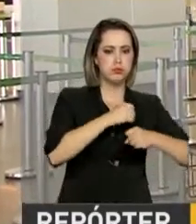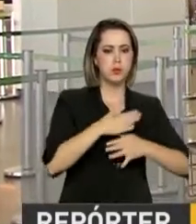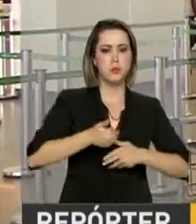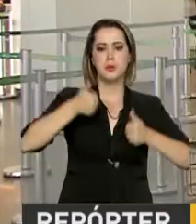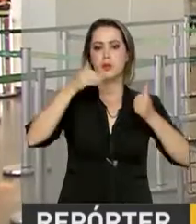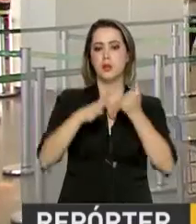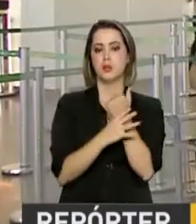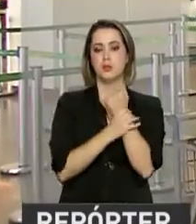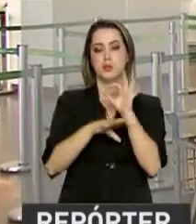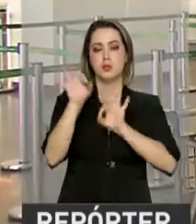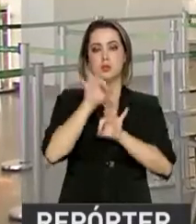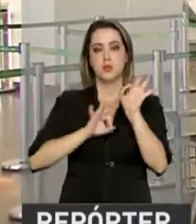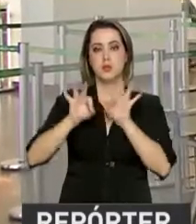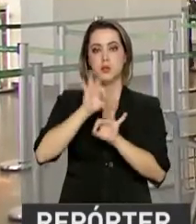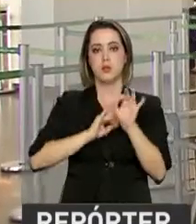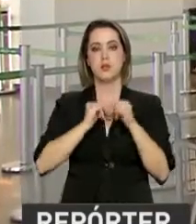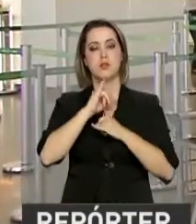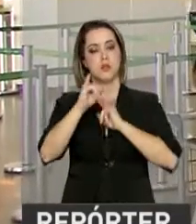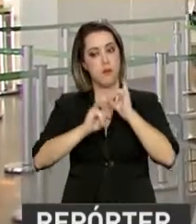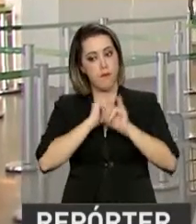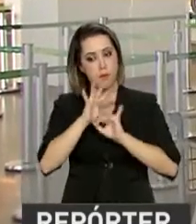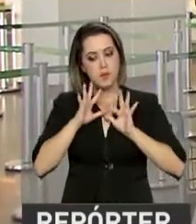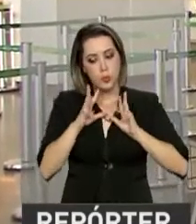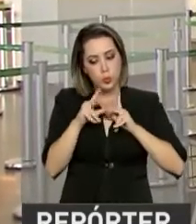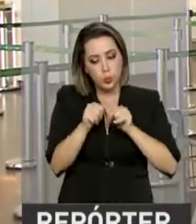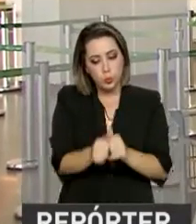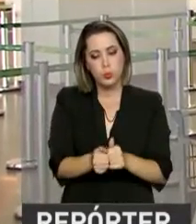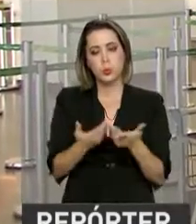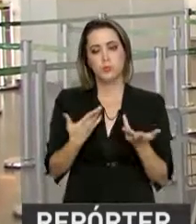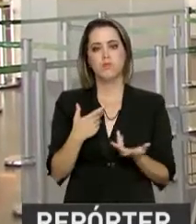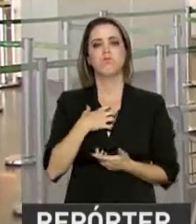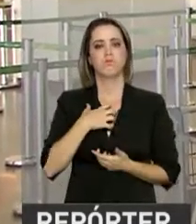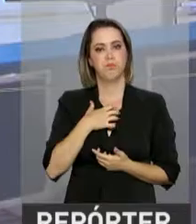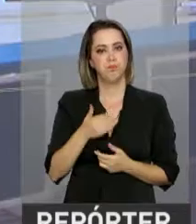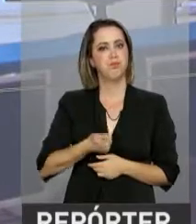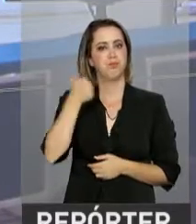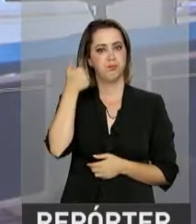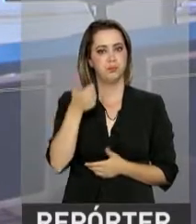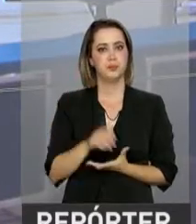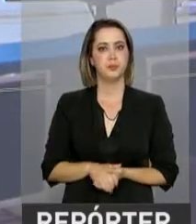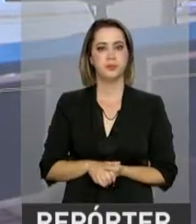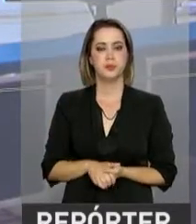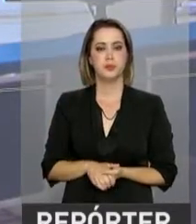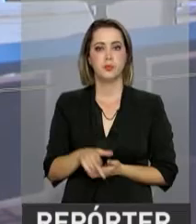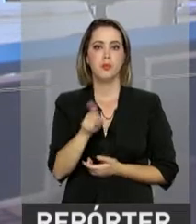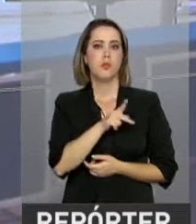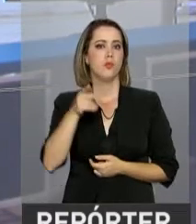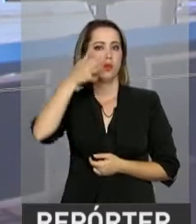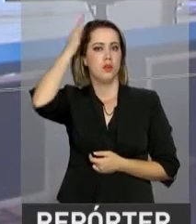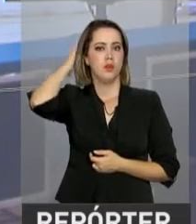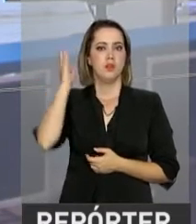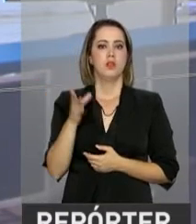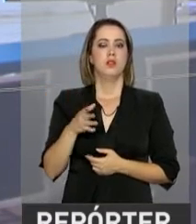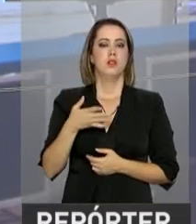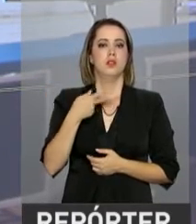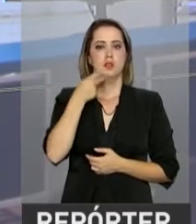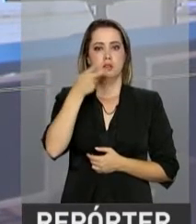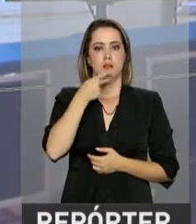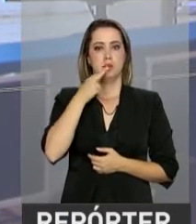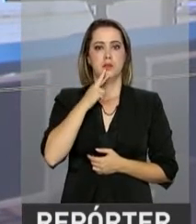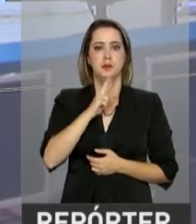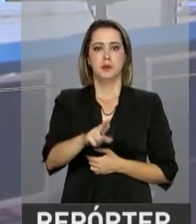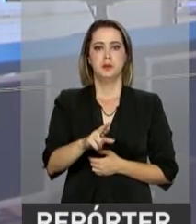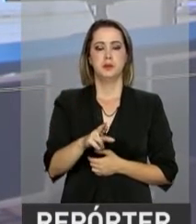segurança, organização, informação, senti melhoria, sim. E o presidente Michel Temer comentou